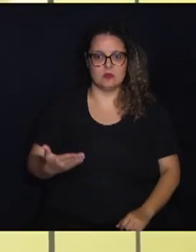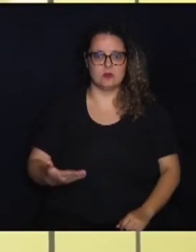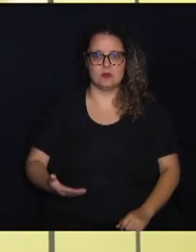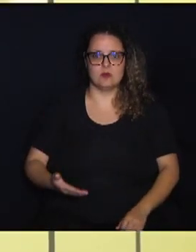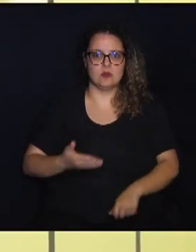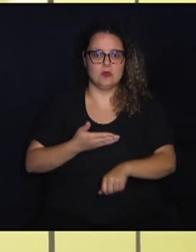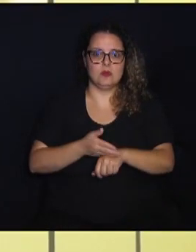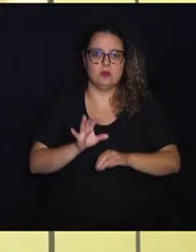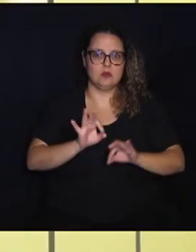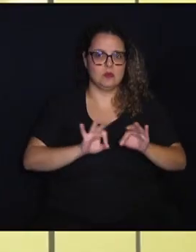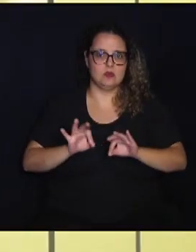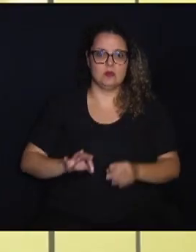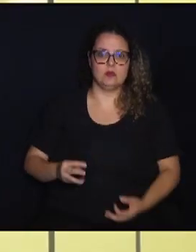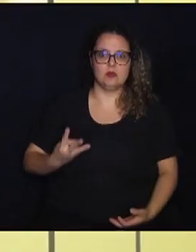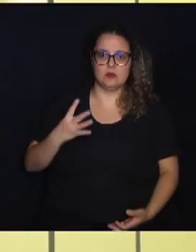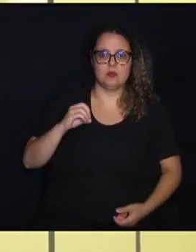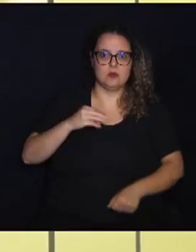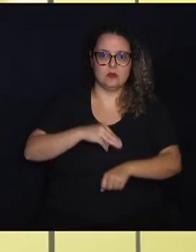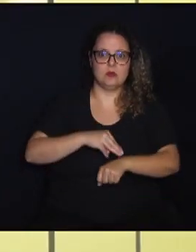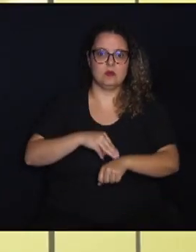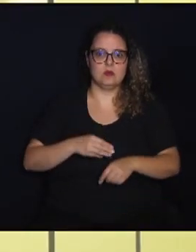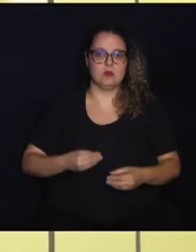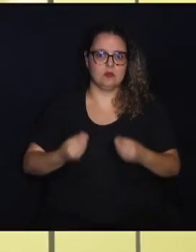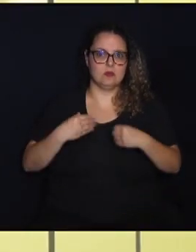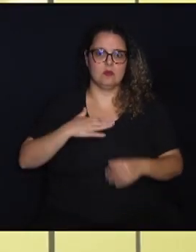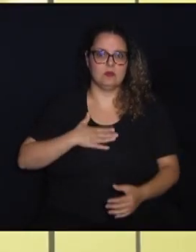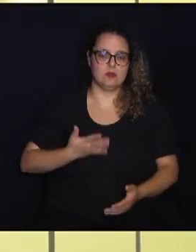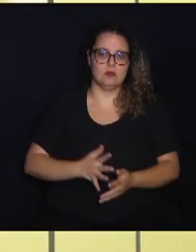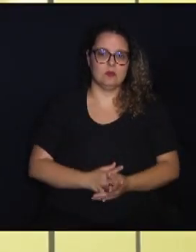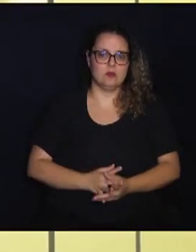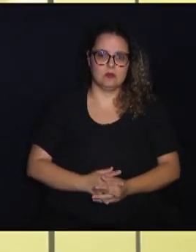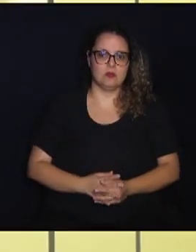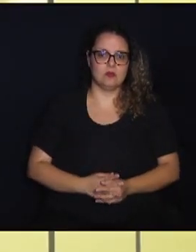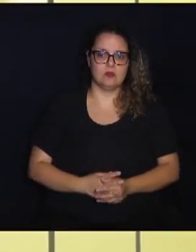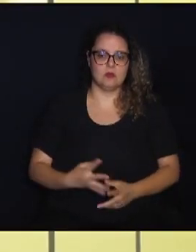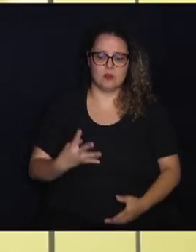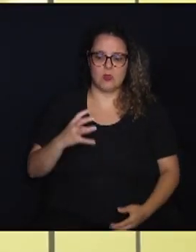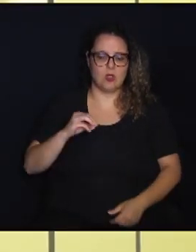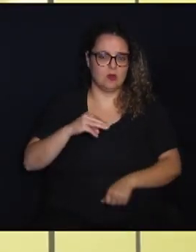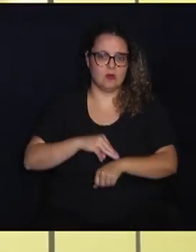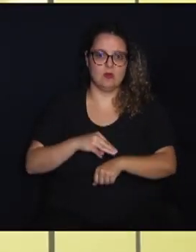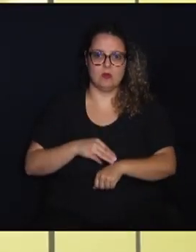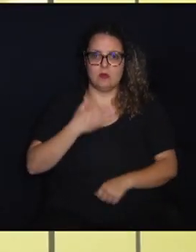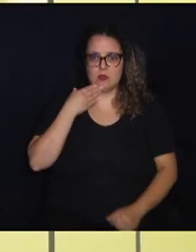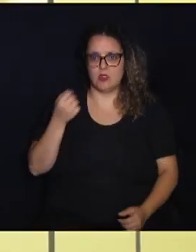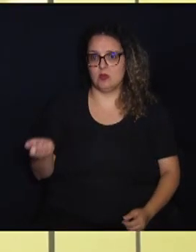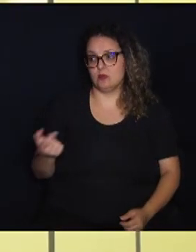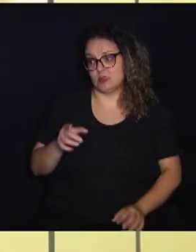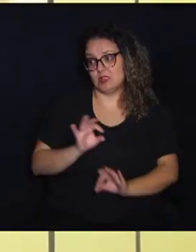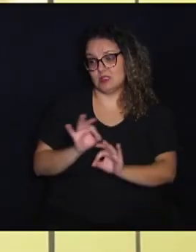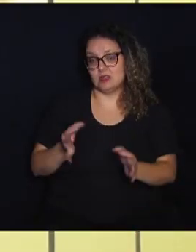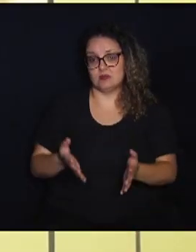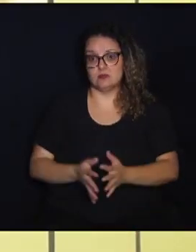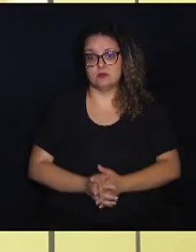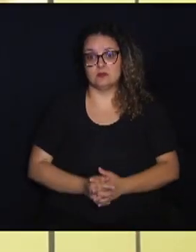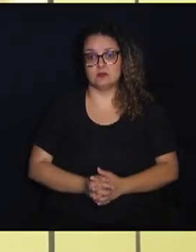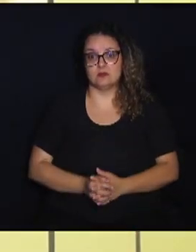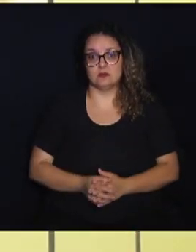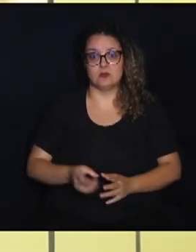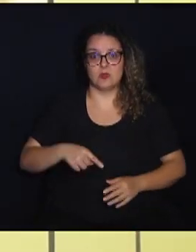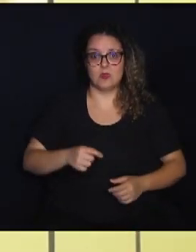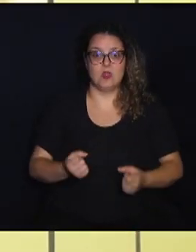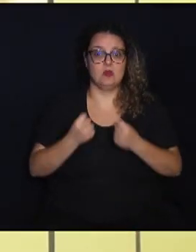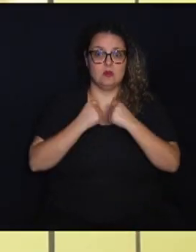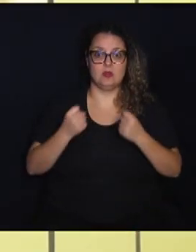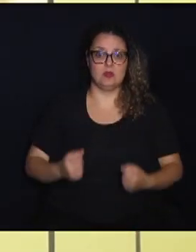40 minutos, que é o que a pessoa pode entregar para mim. Mas ela entregando 40 é melhor que nada, né? Entendi. Então ela vai pra academia, faz